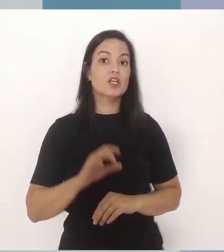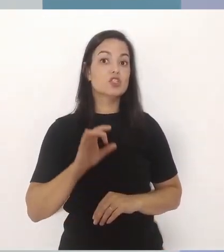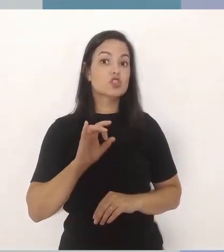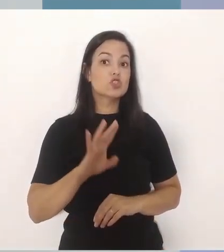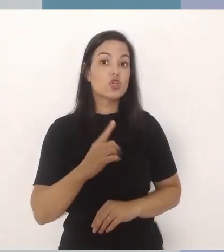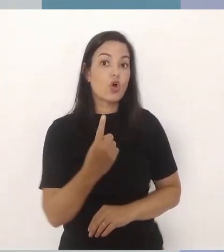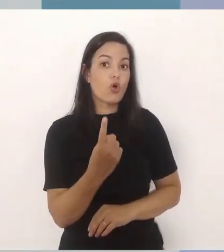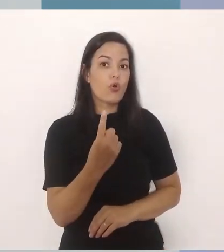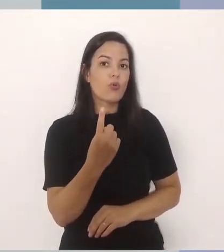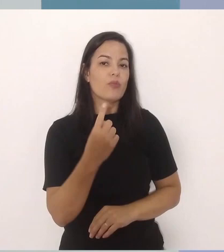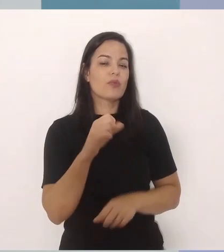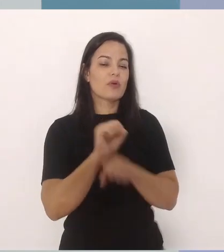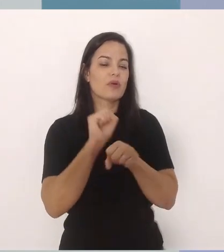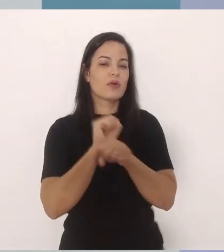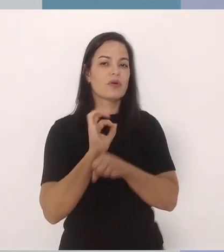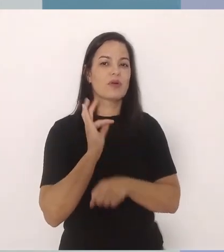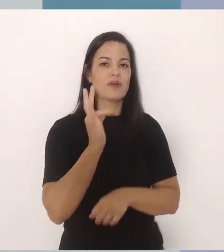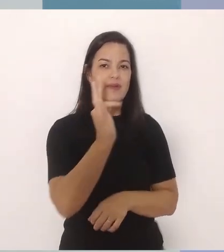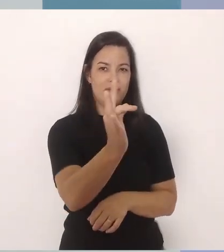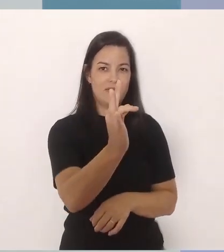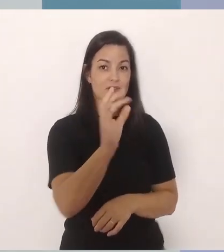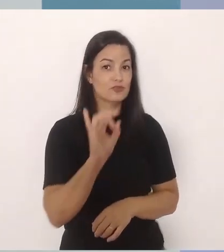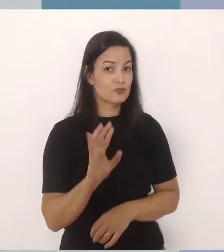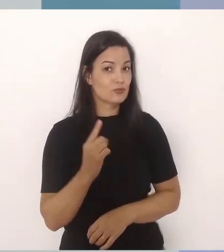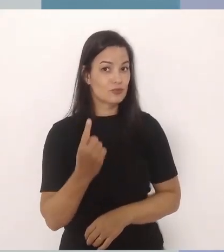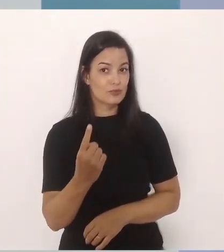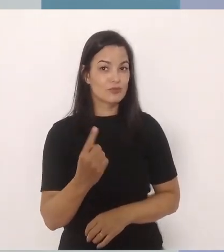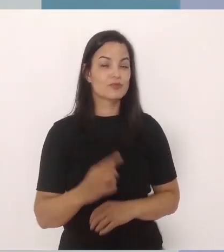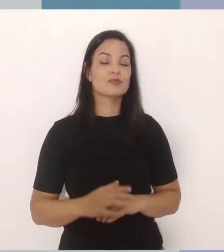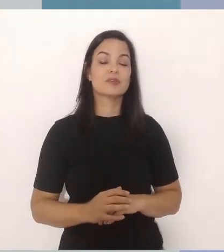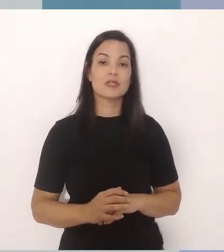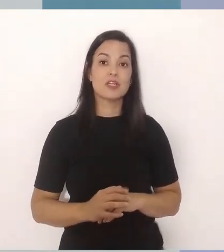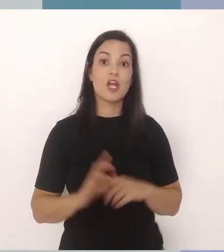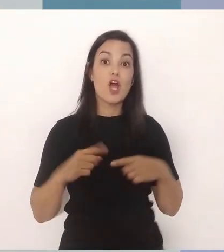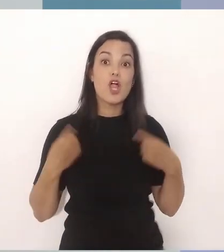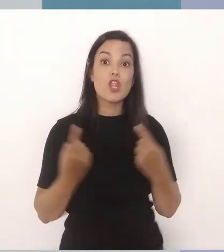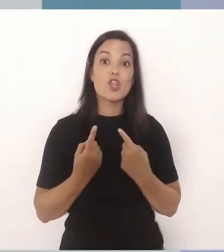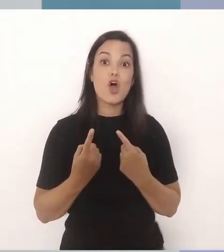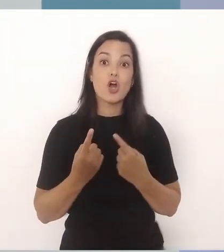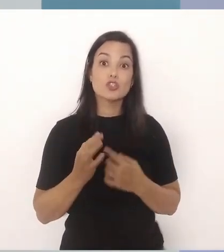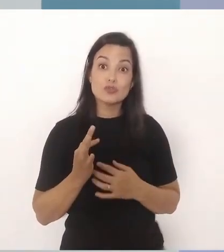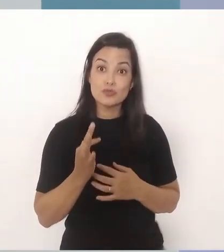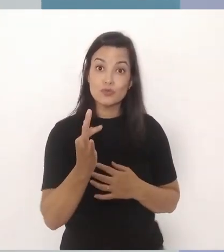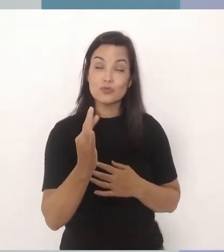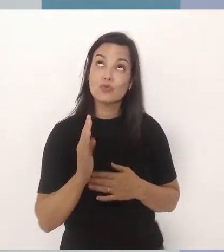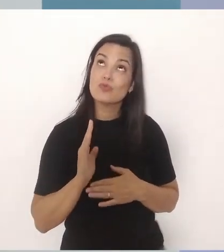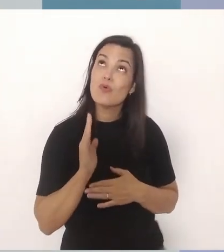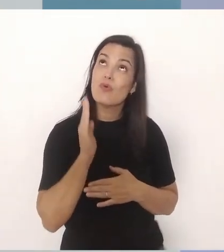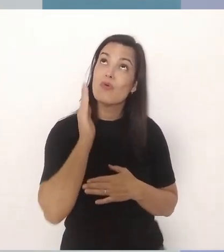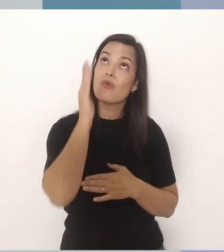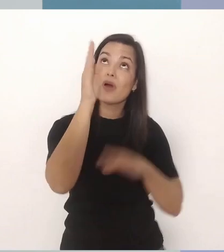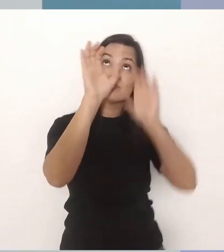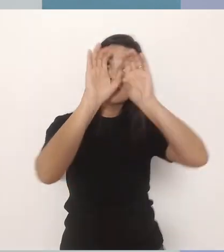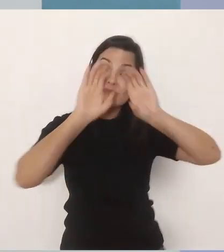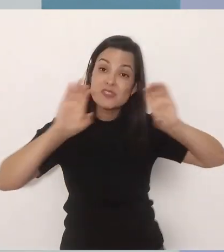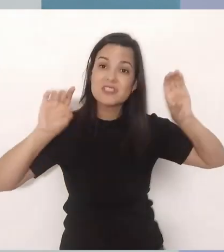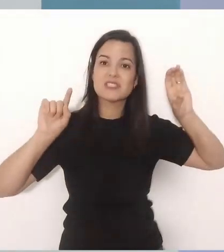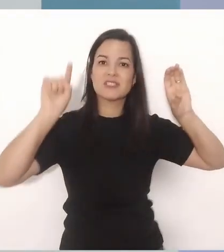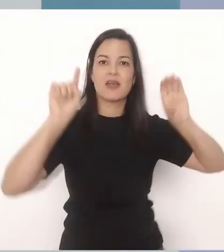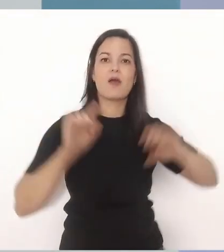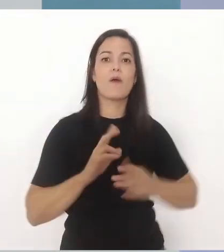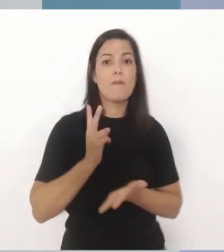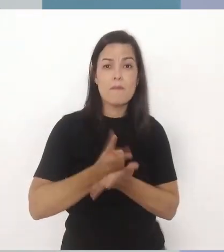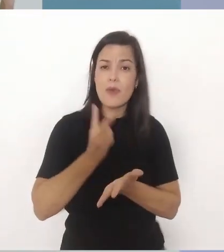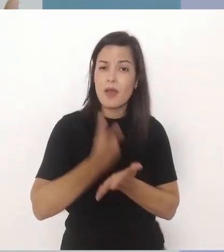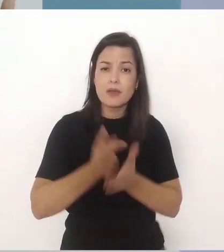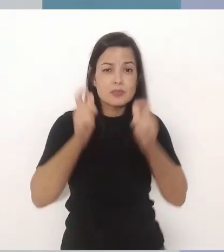é uma só esperança para a qual vocês foram chamados. Nós vamos todos para o mesmo céu. Usufruiremos todos dos mesmos novos